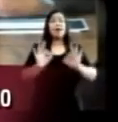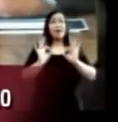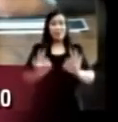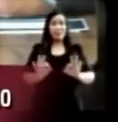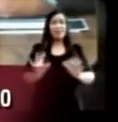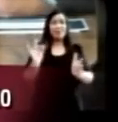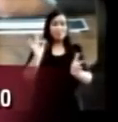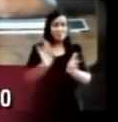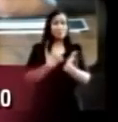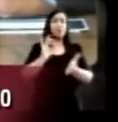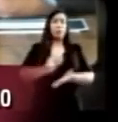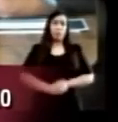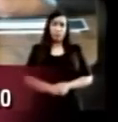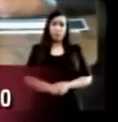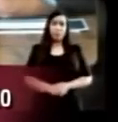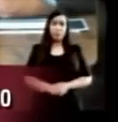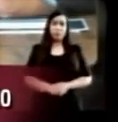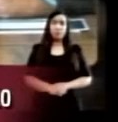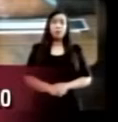realmente uma